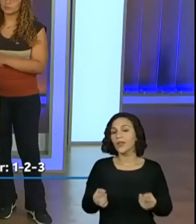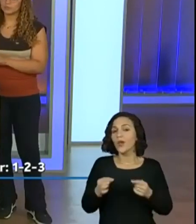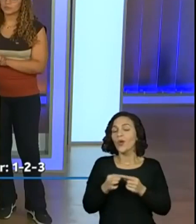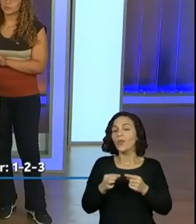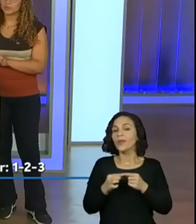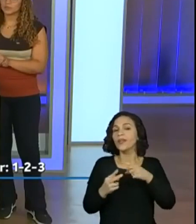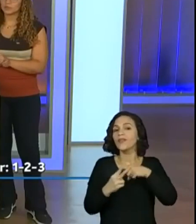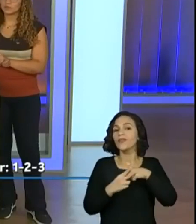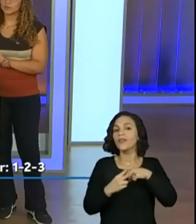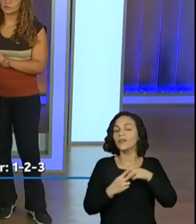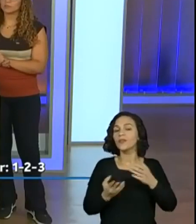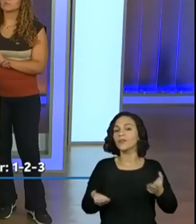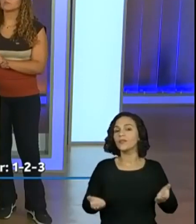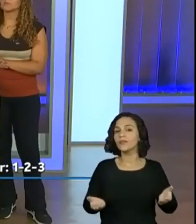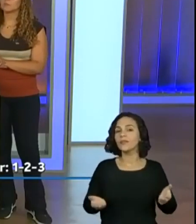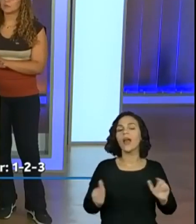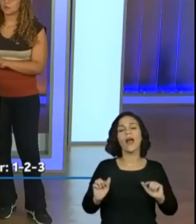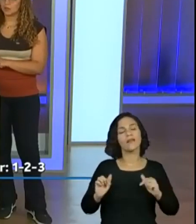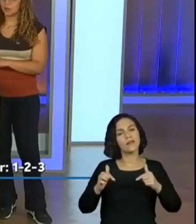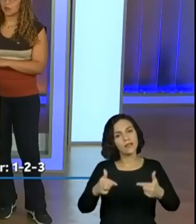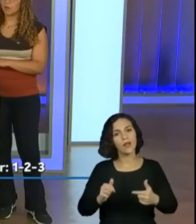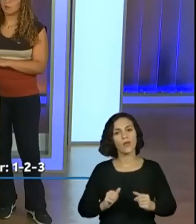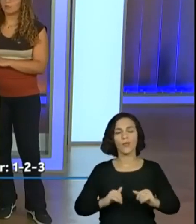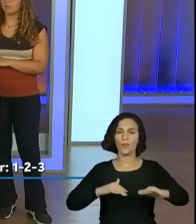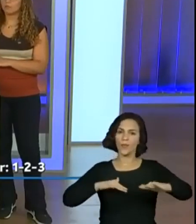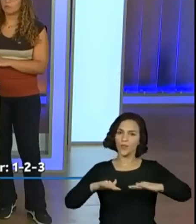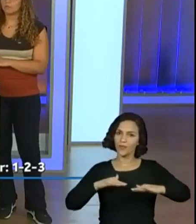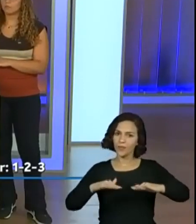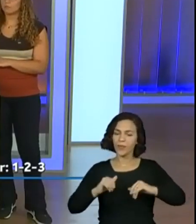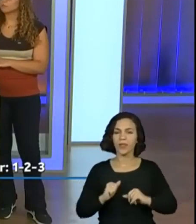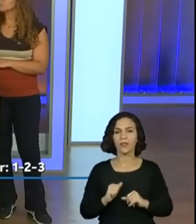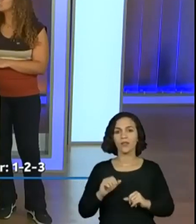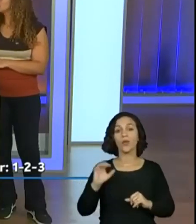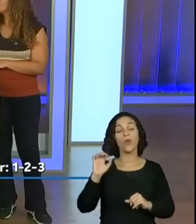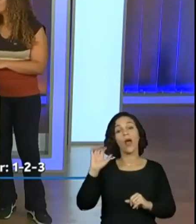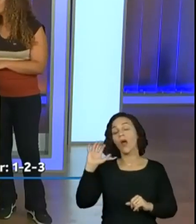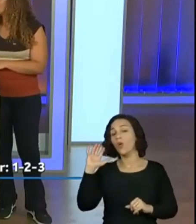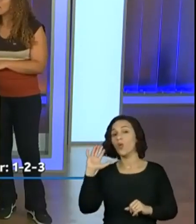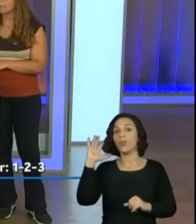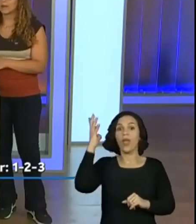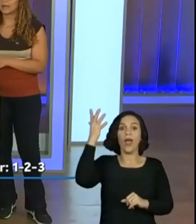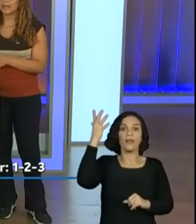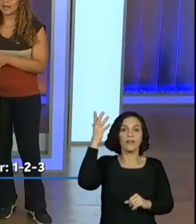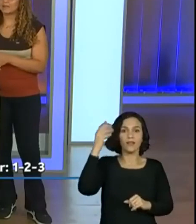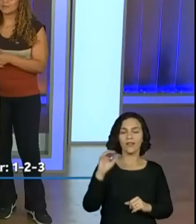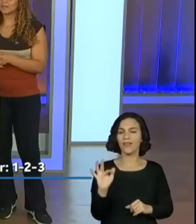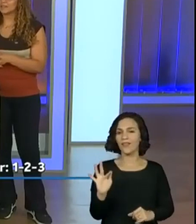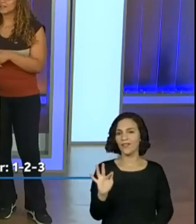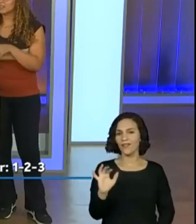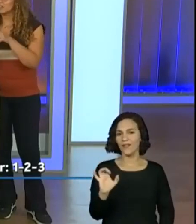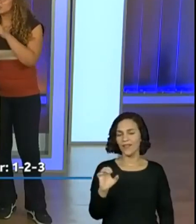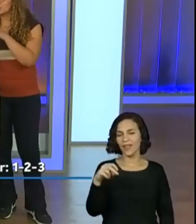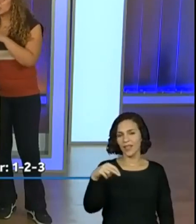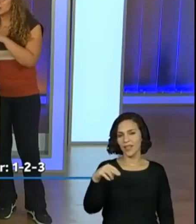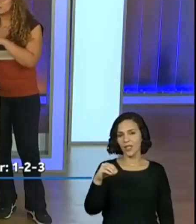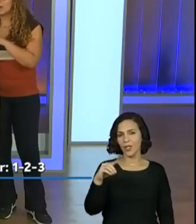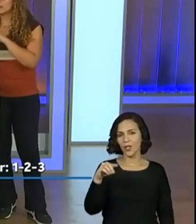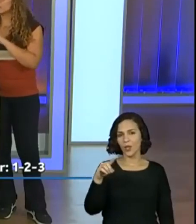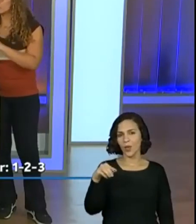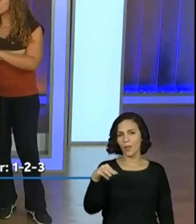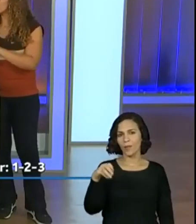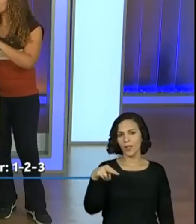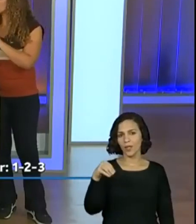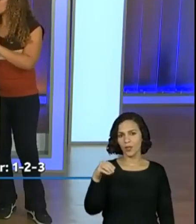verbo aí? Na ação, no movimento, nos fenômenos, não é? Palavras que